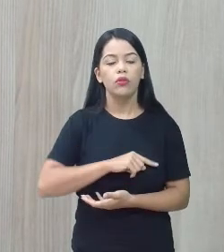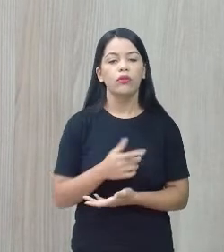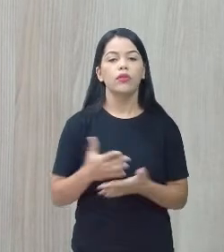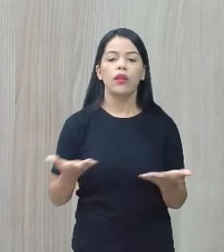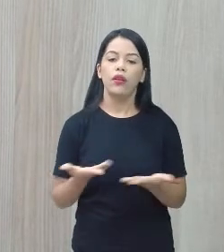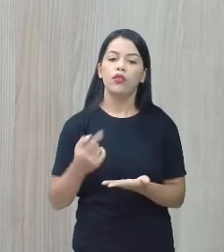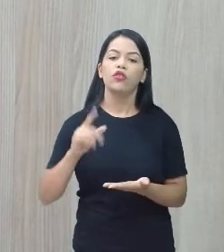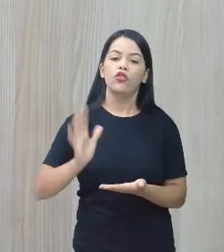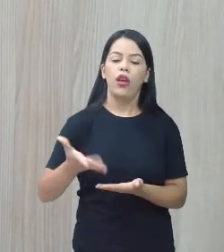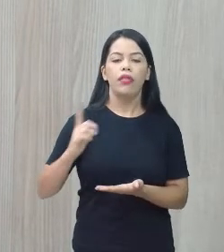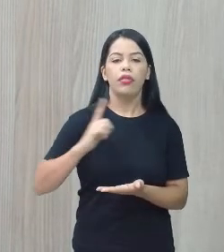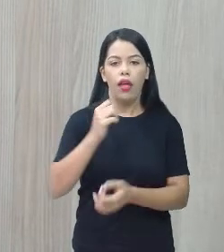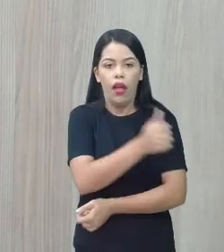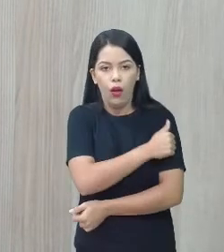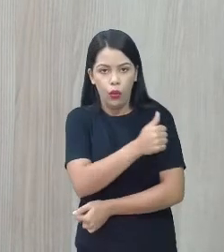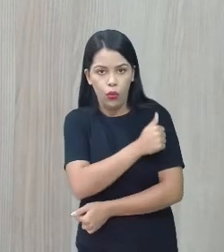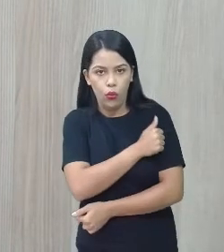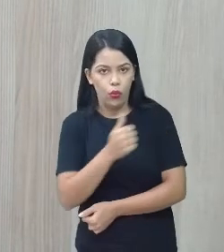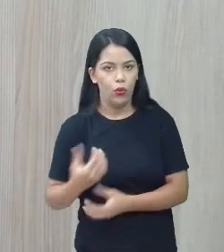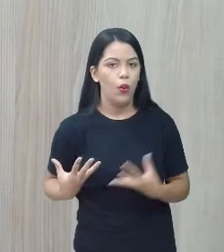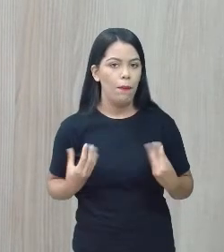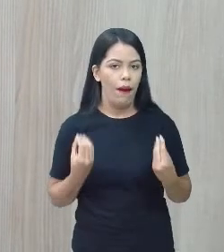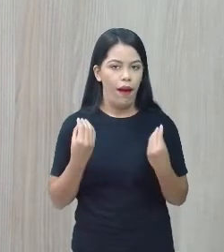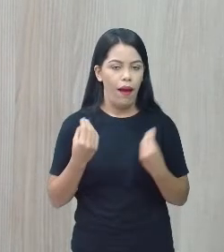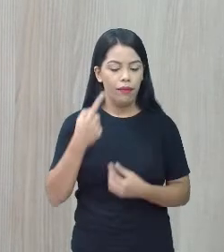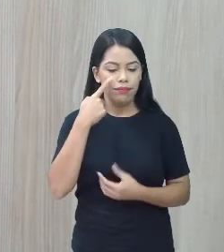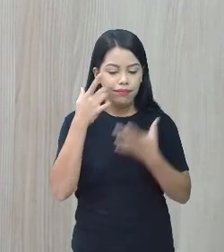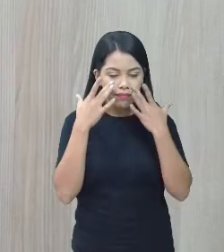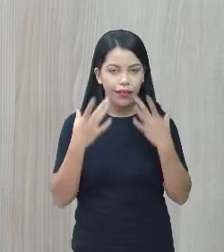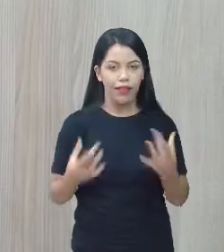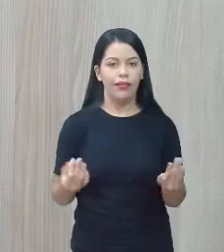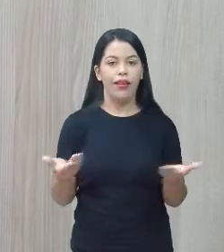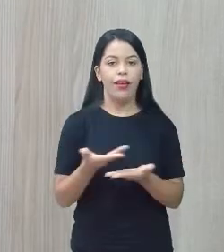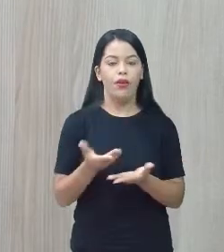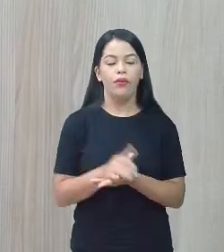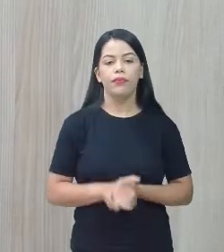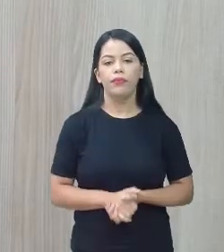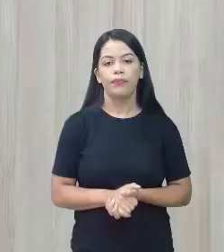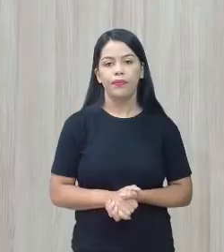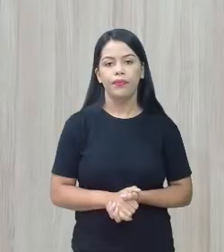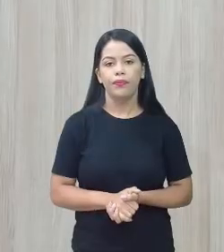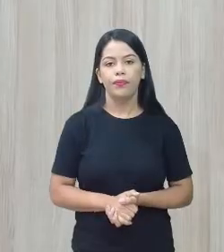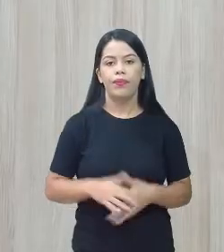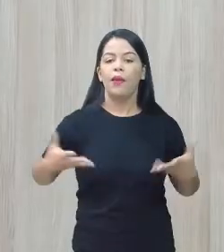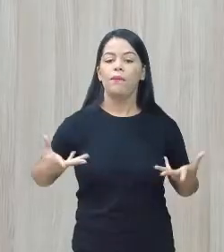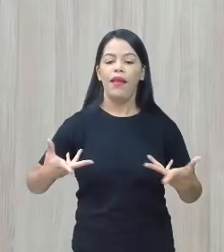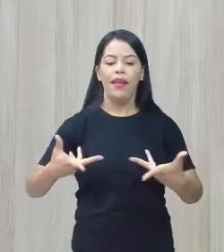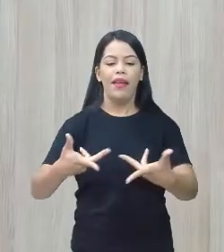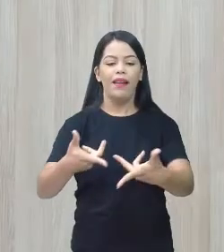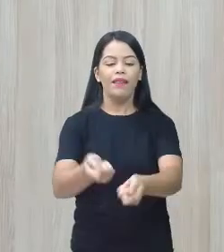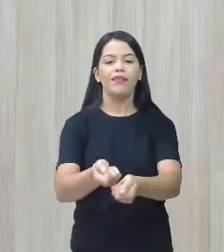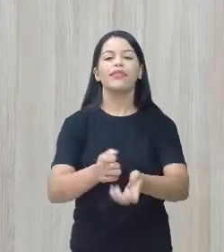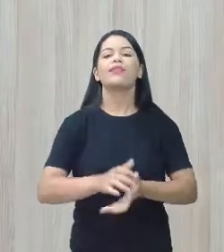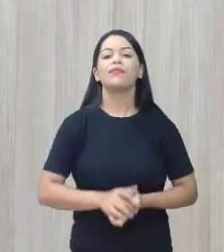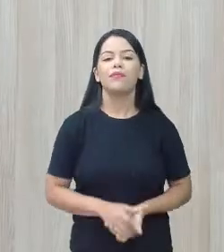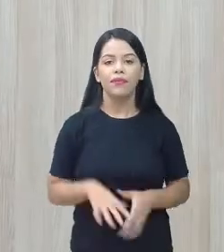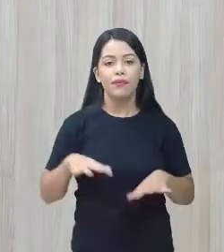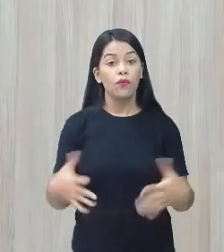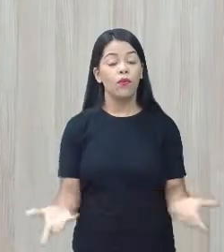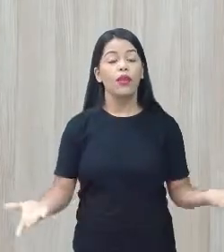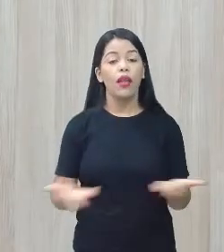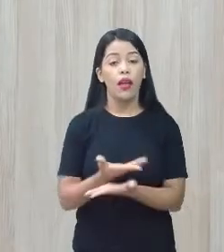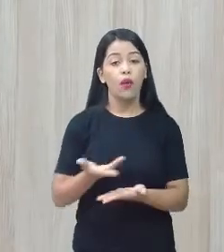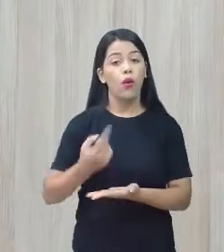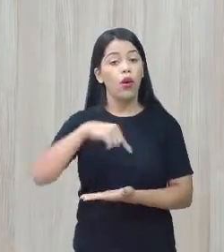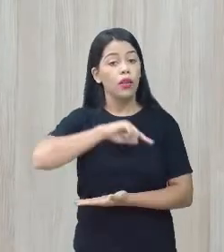aqui alunos aqui bem conectados, professora. Que maravilha! Então hoje a